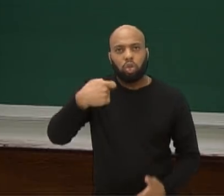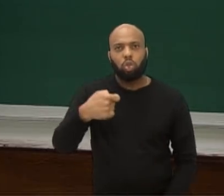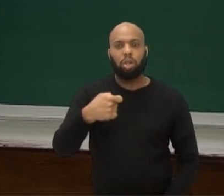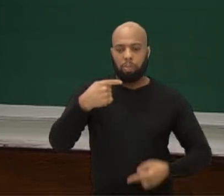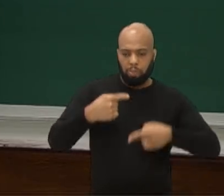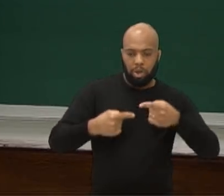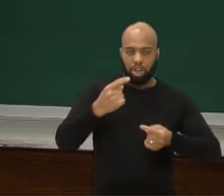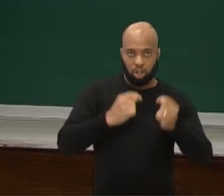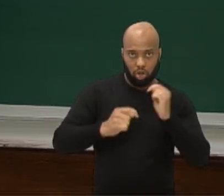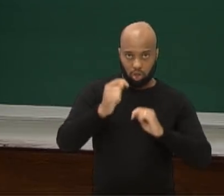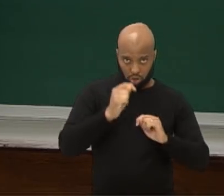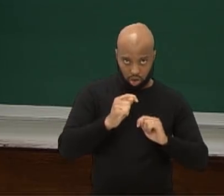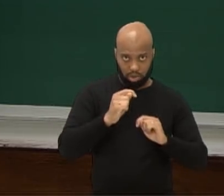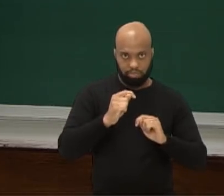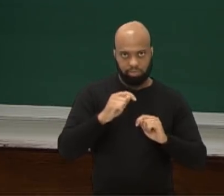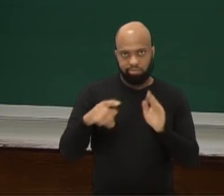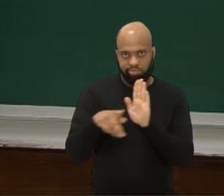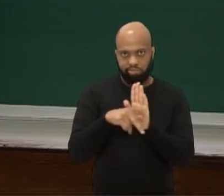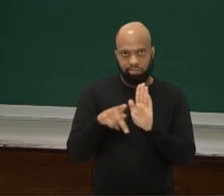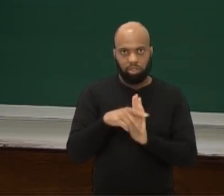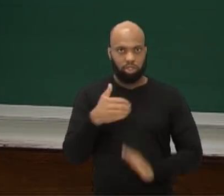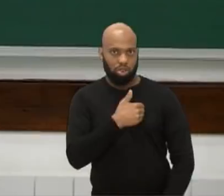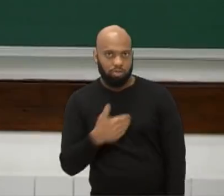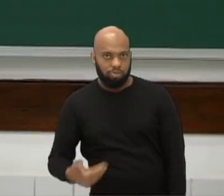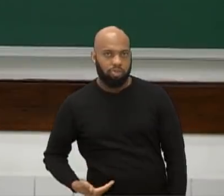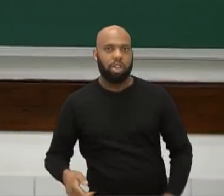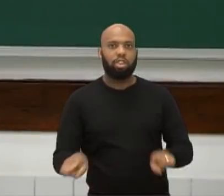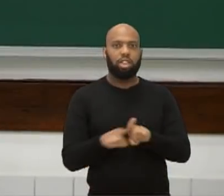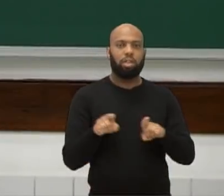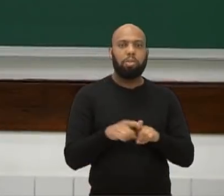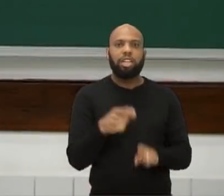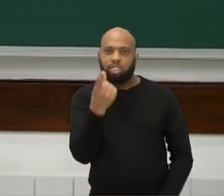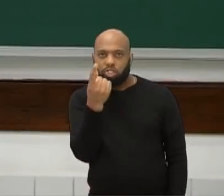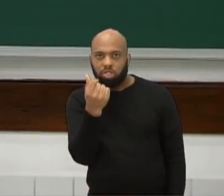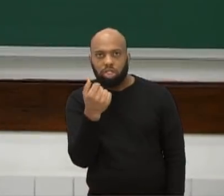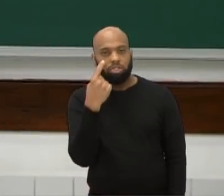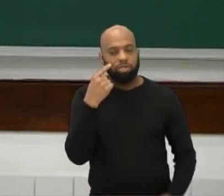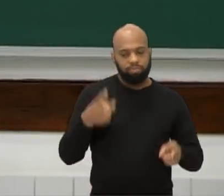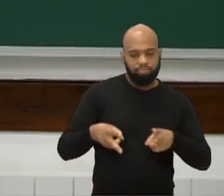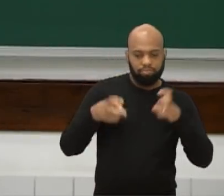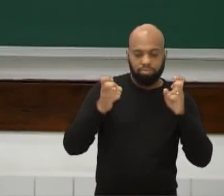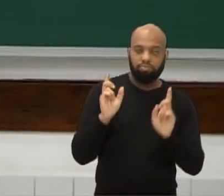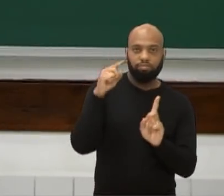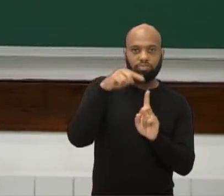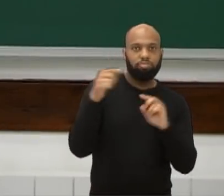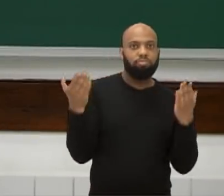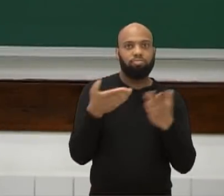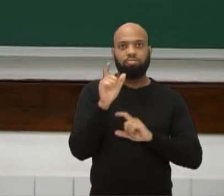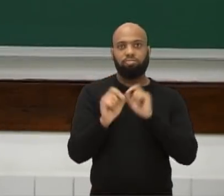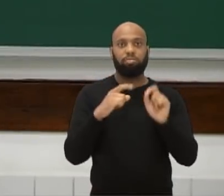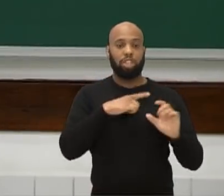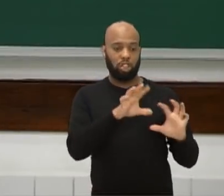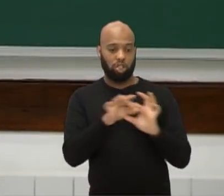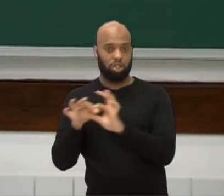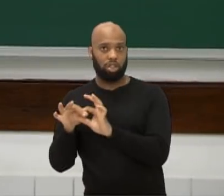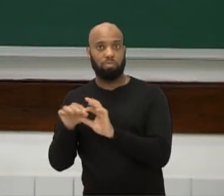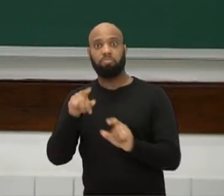políticas e econômicas, né? Do governo, do dinheiro. Perceba que esse objetivo aqui vai trazer o quê?